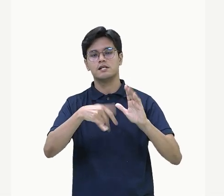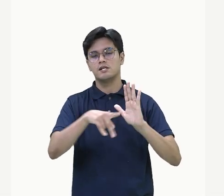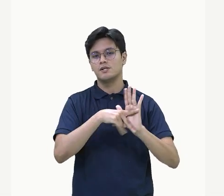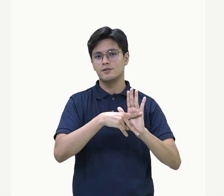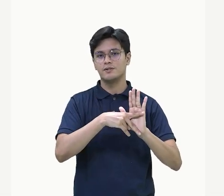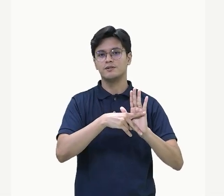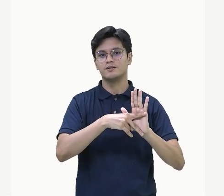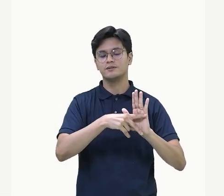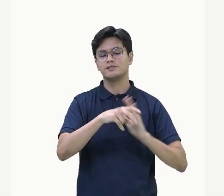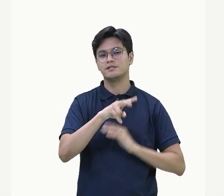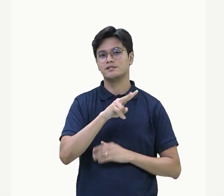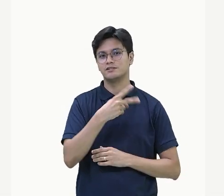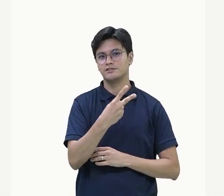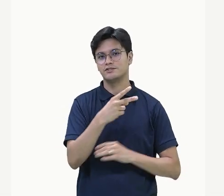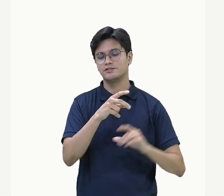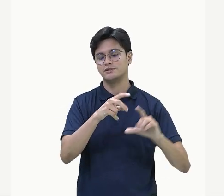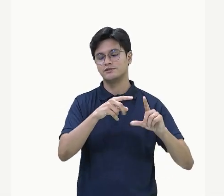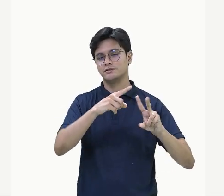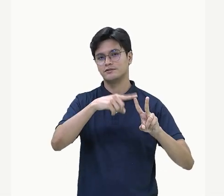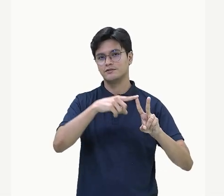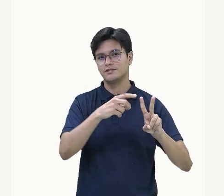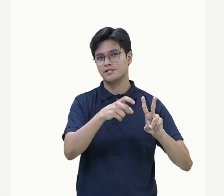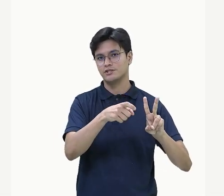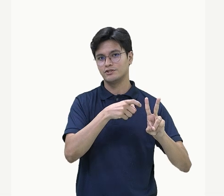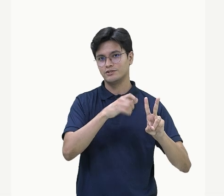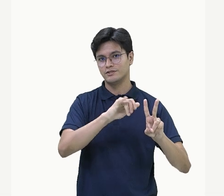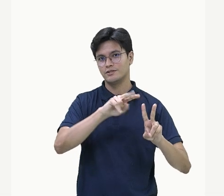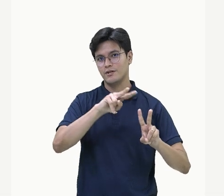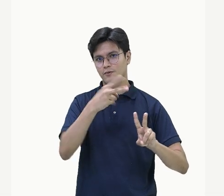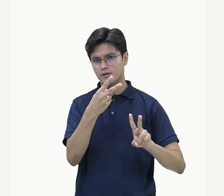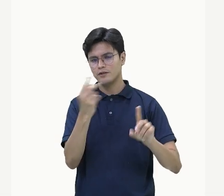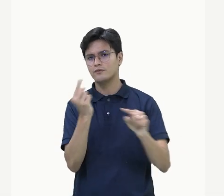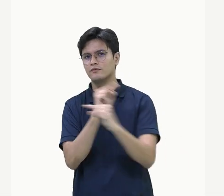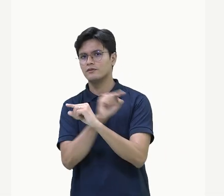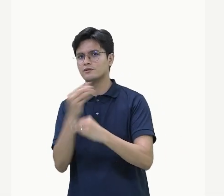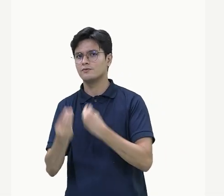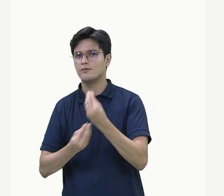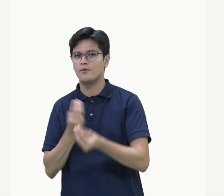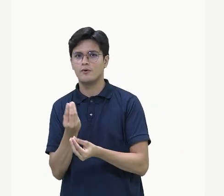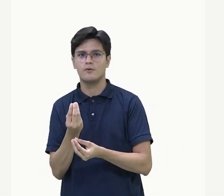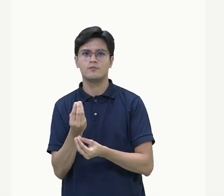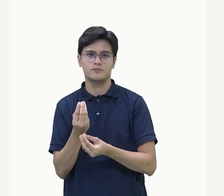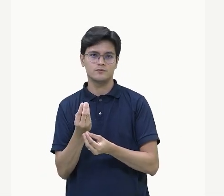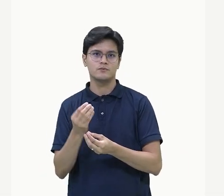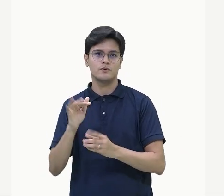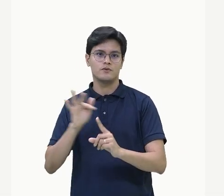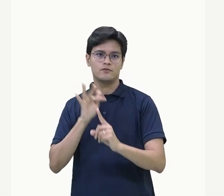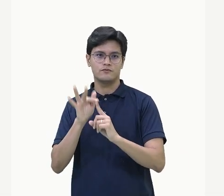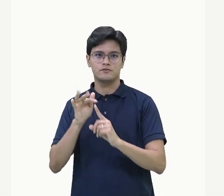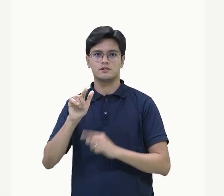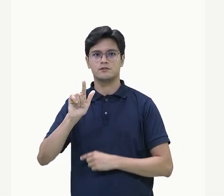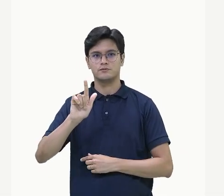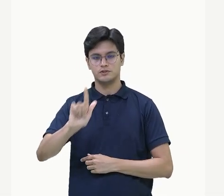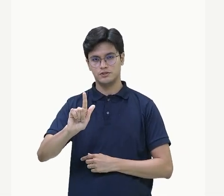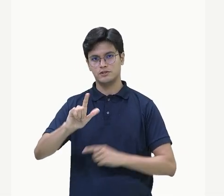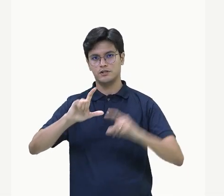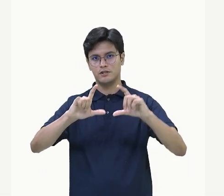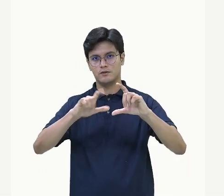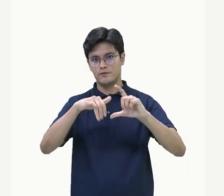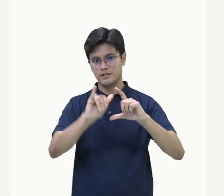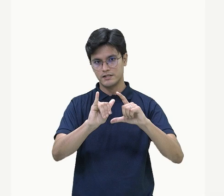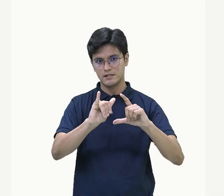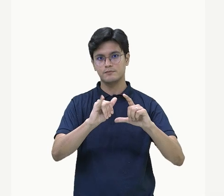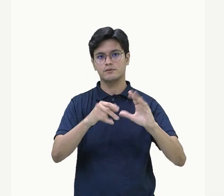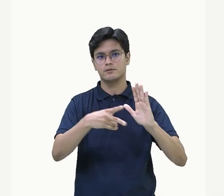sua função inversa vai ser a função g de y igual a raiz quadrada de